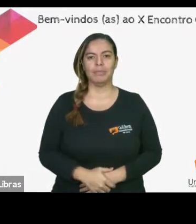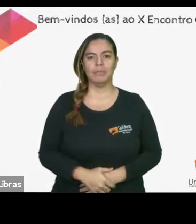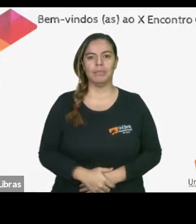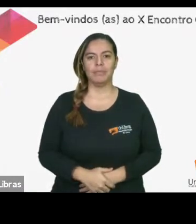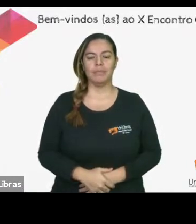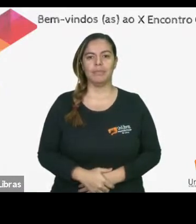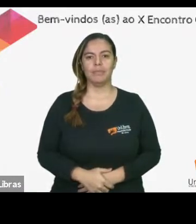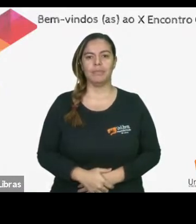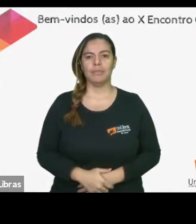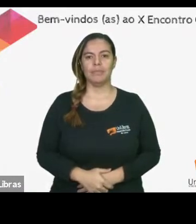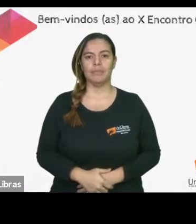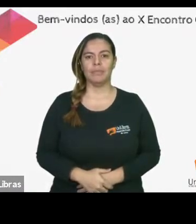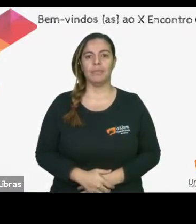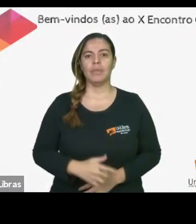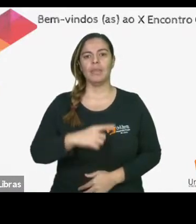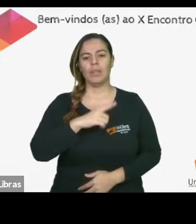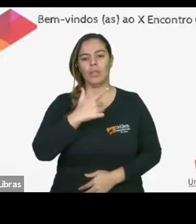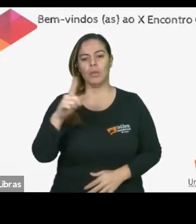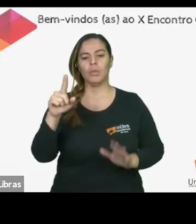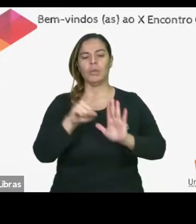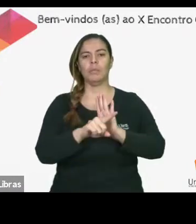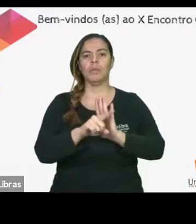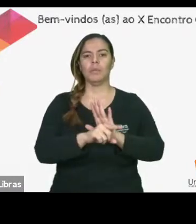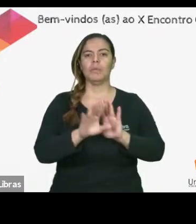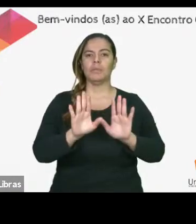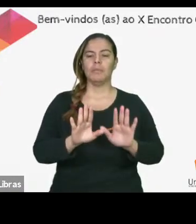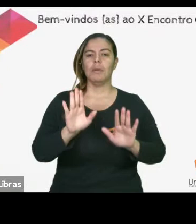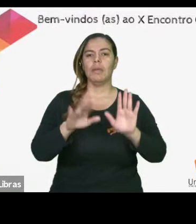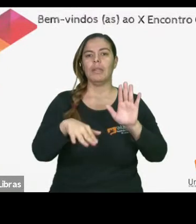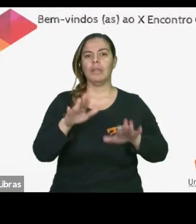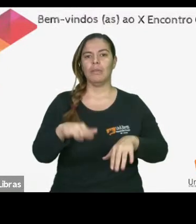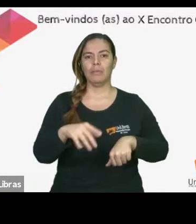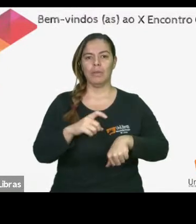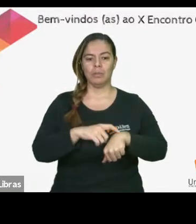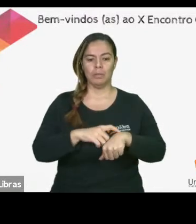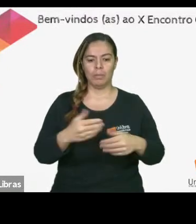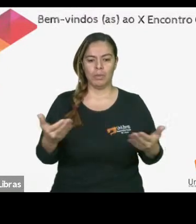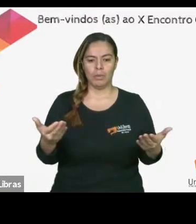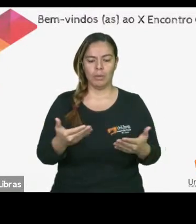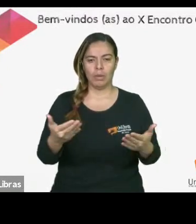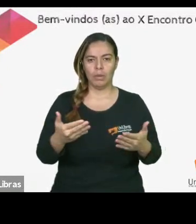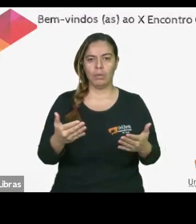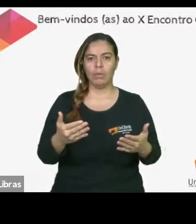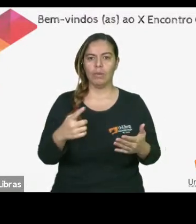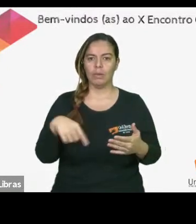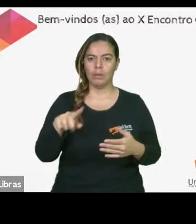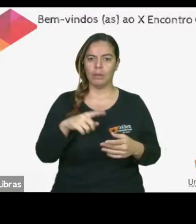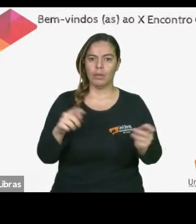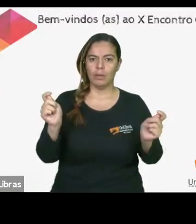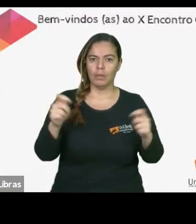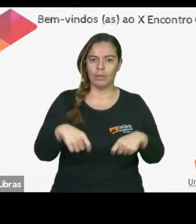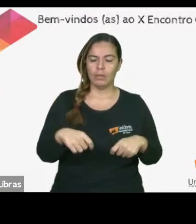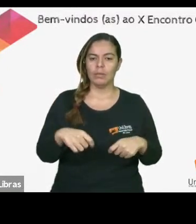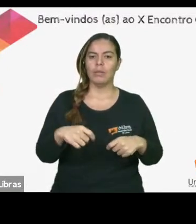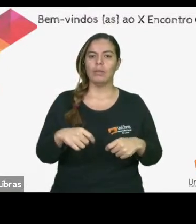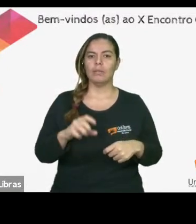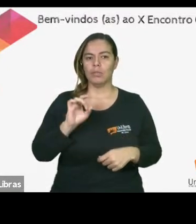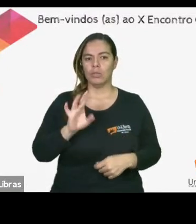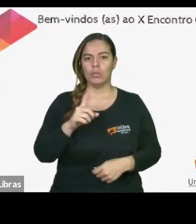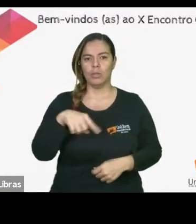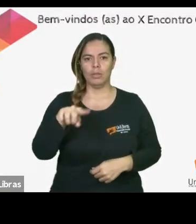Há algumas outras perguntas, mas talvez para esse primeiro momento possamos ficar com estas.